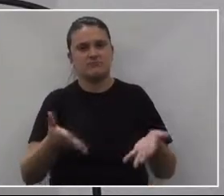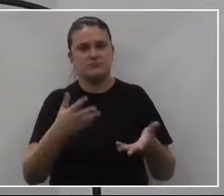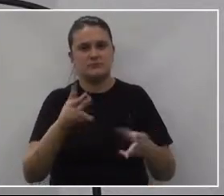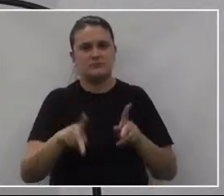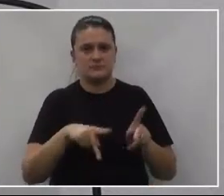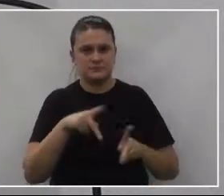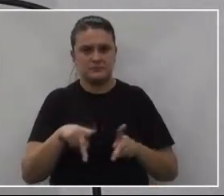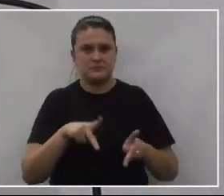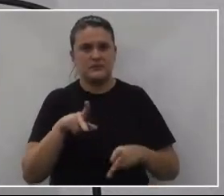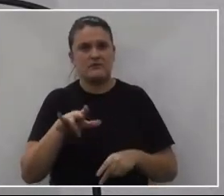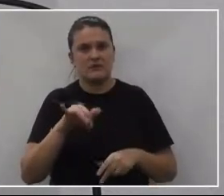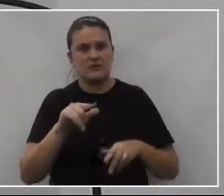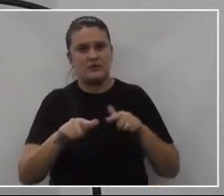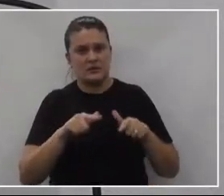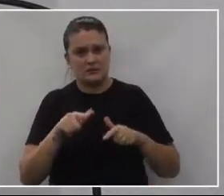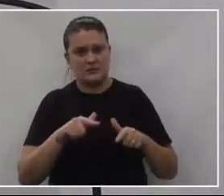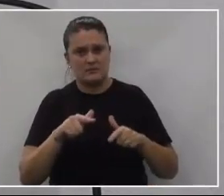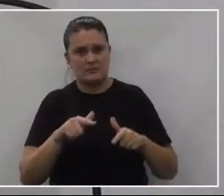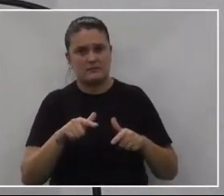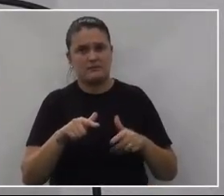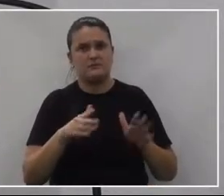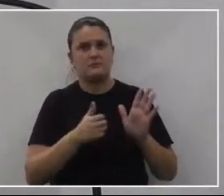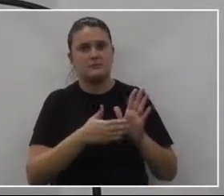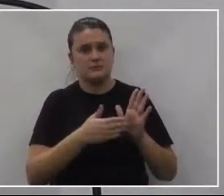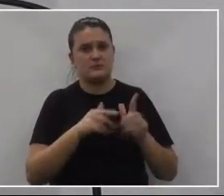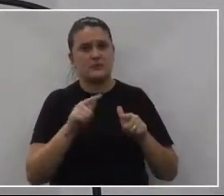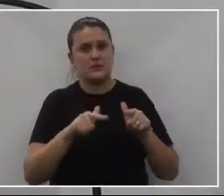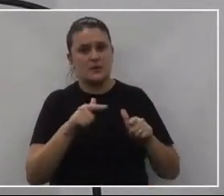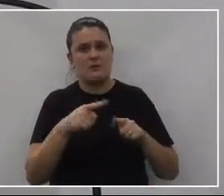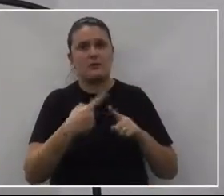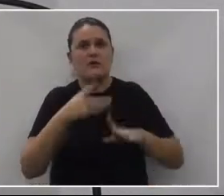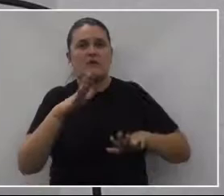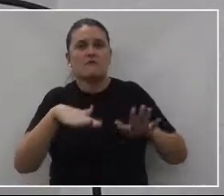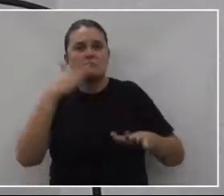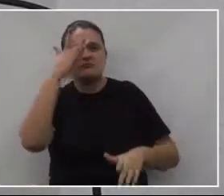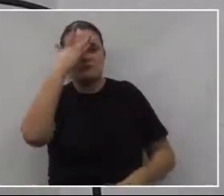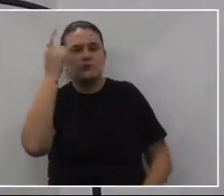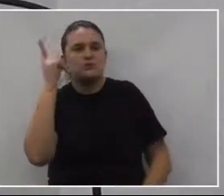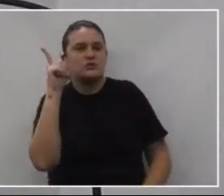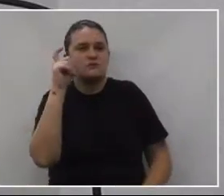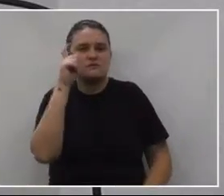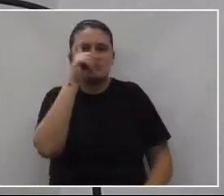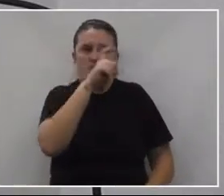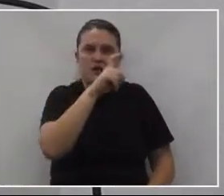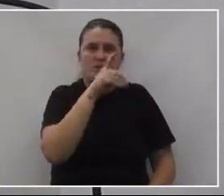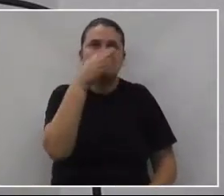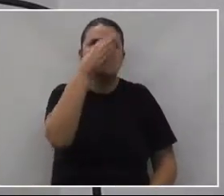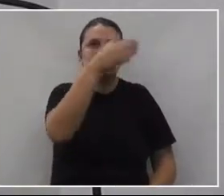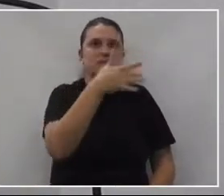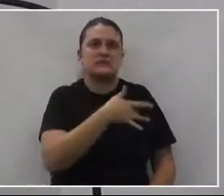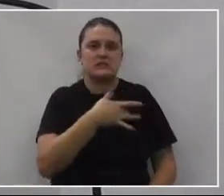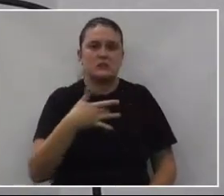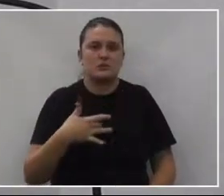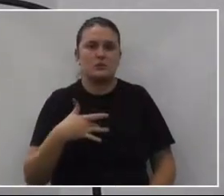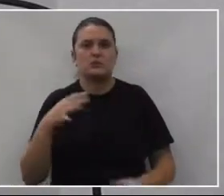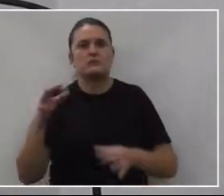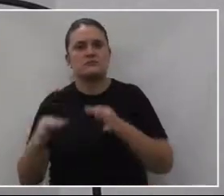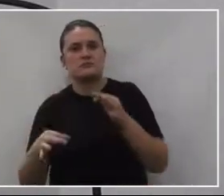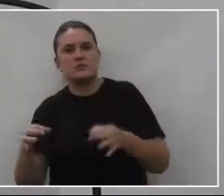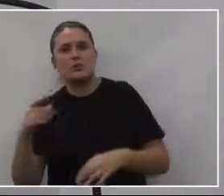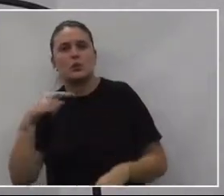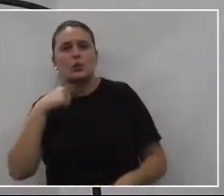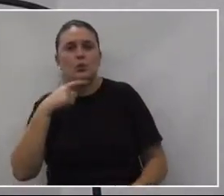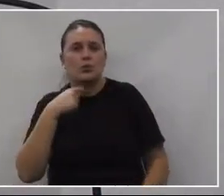A gente vai estar trabalhando lá para prestar serviço que às vezes a pessoa tem dificuldade num dia de semana de ir na saúde, ir no fórum, tirar